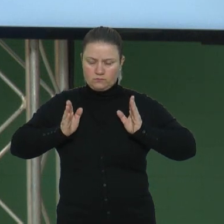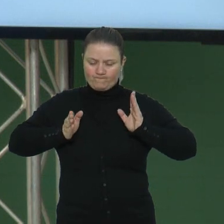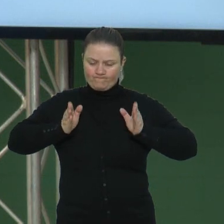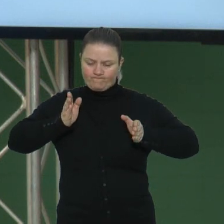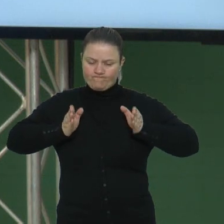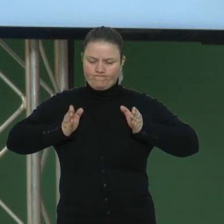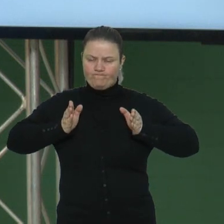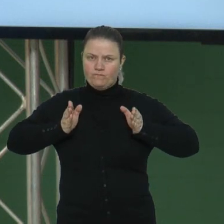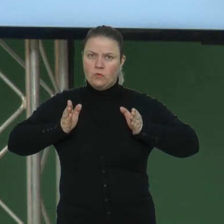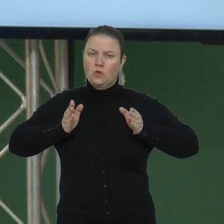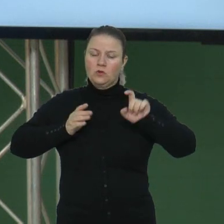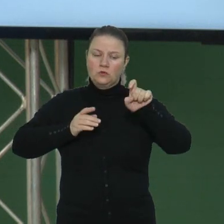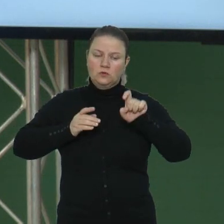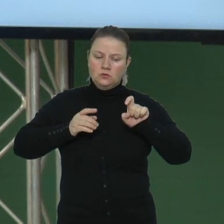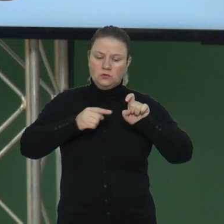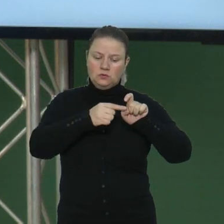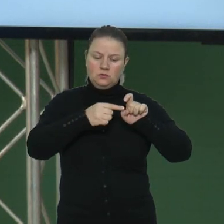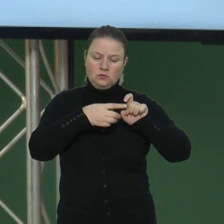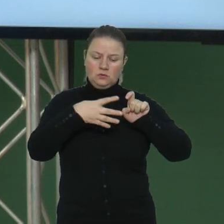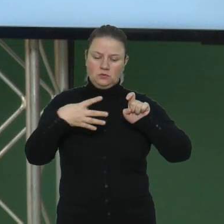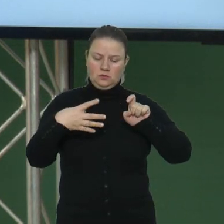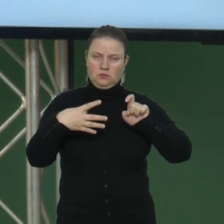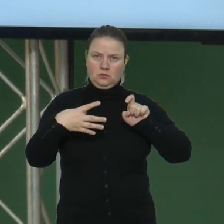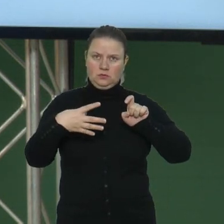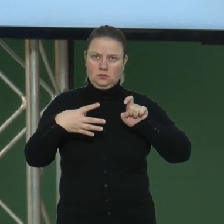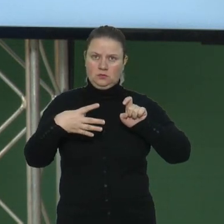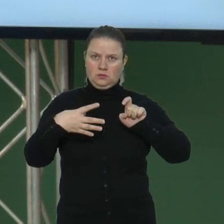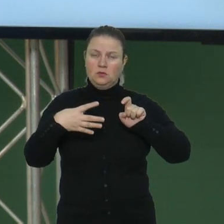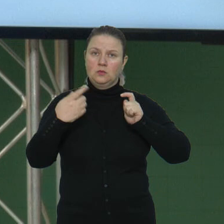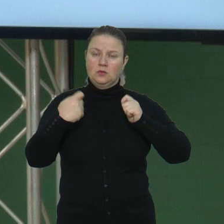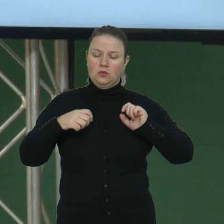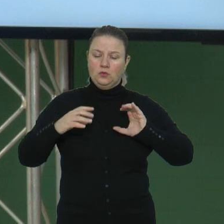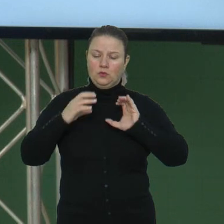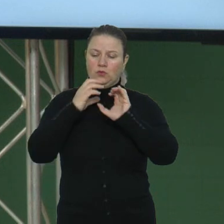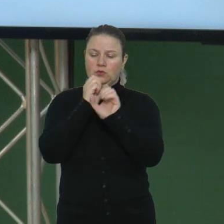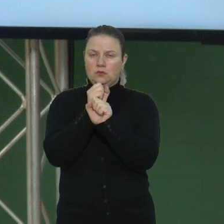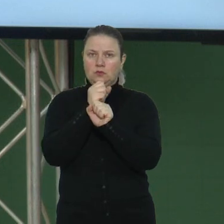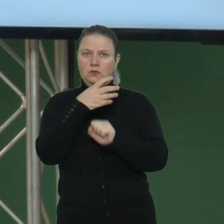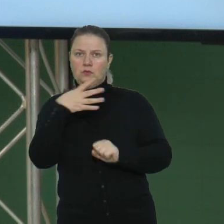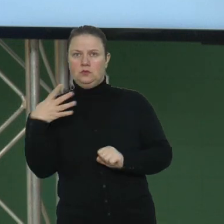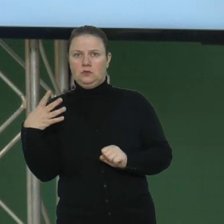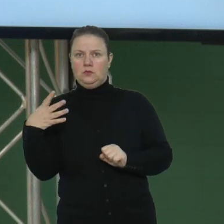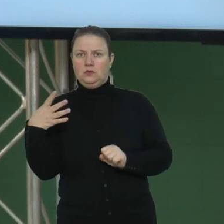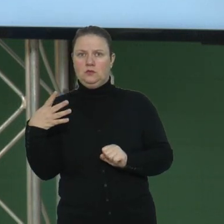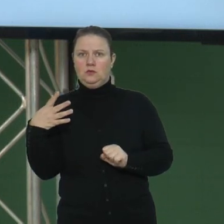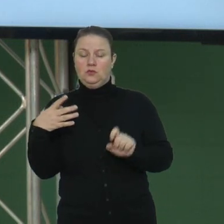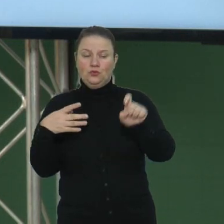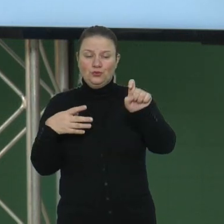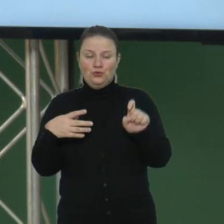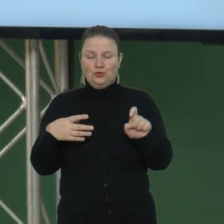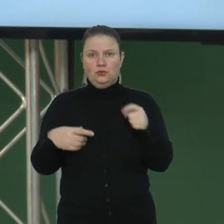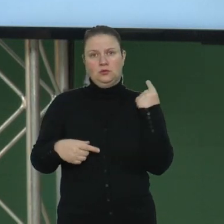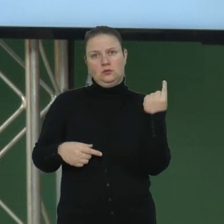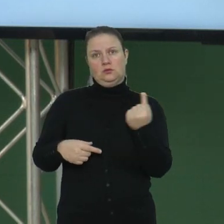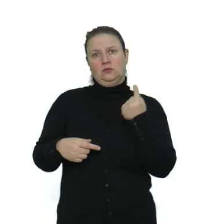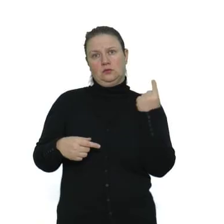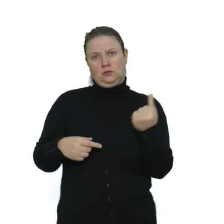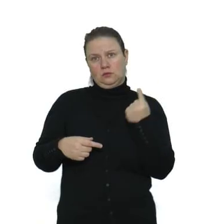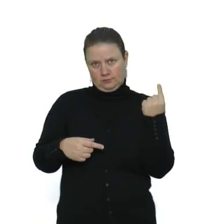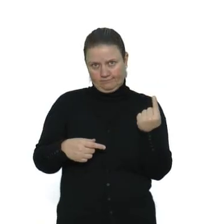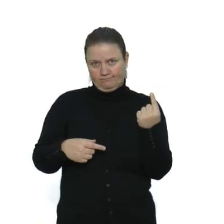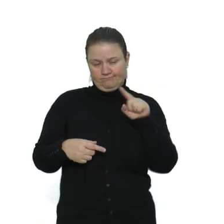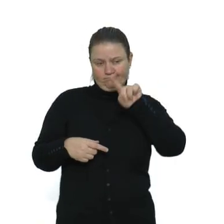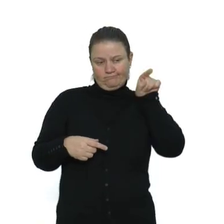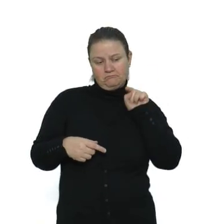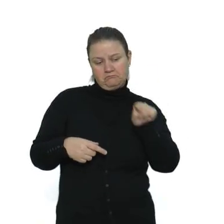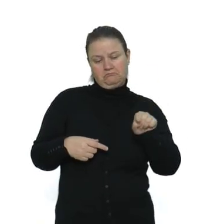quê? X menos 4, eu vou somar o 4 para conseguir o quê? Deixar esse x isolar a minha incógnita aqui,